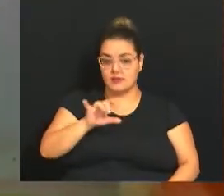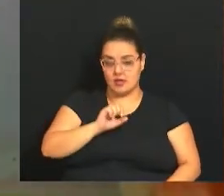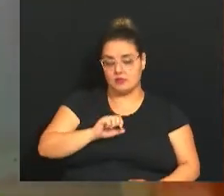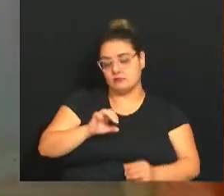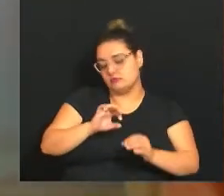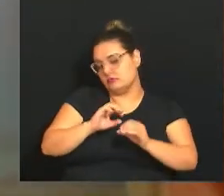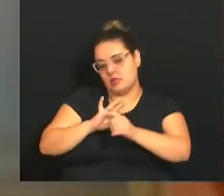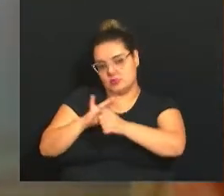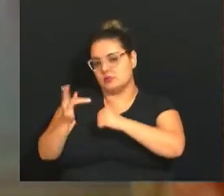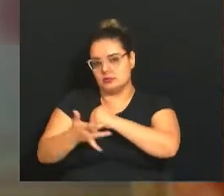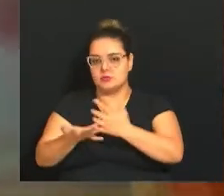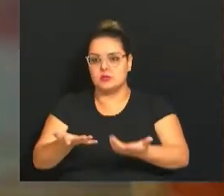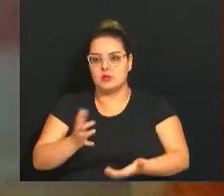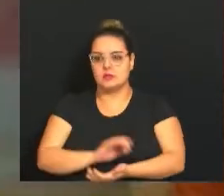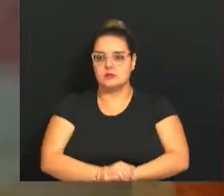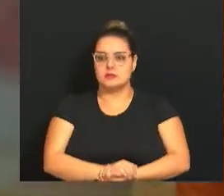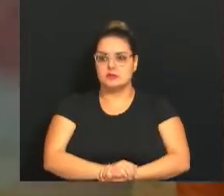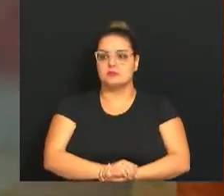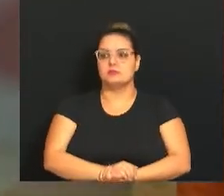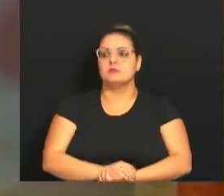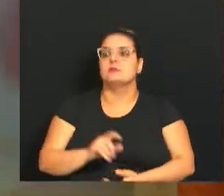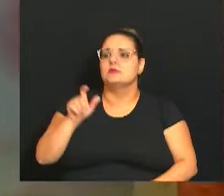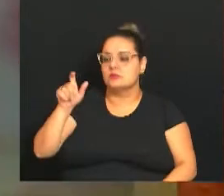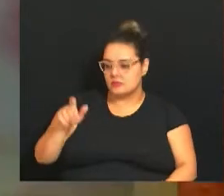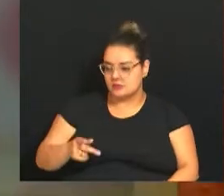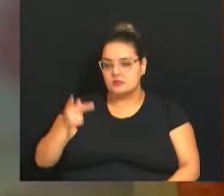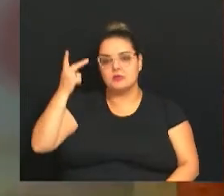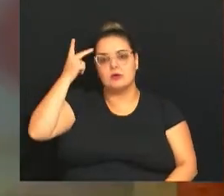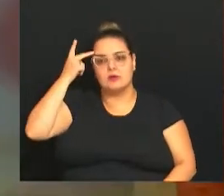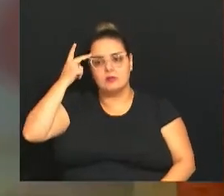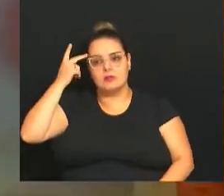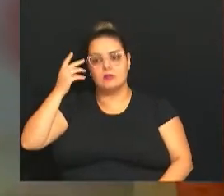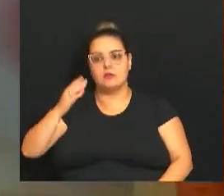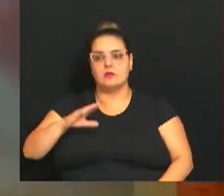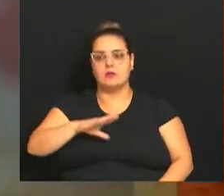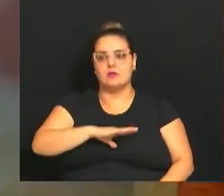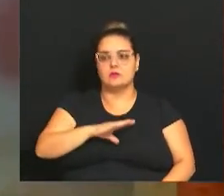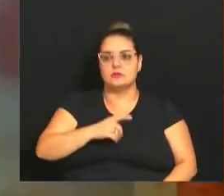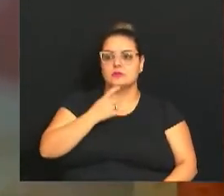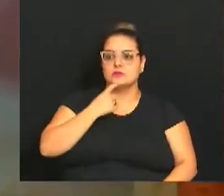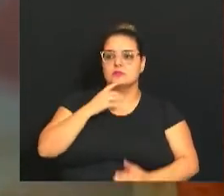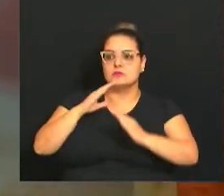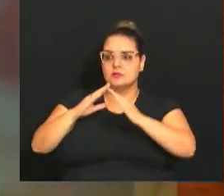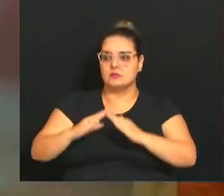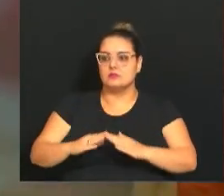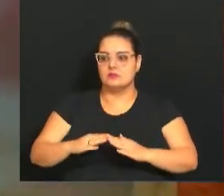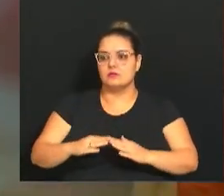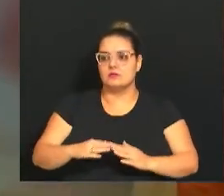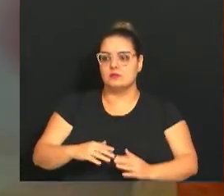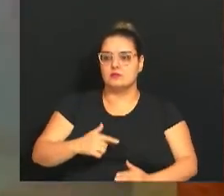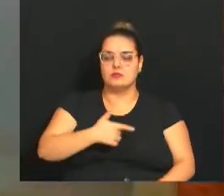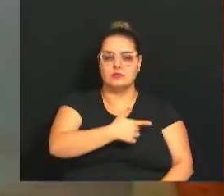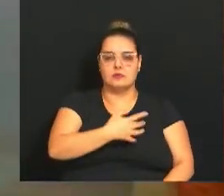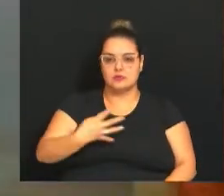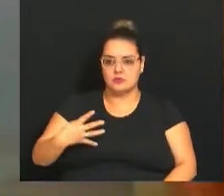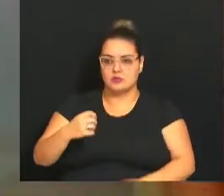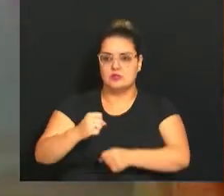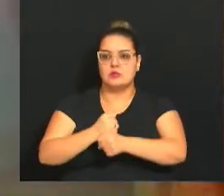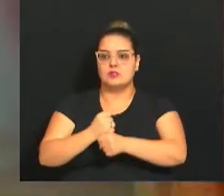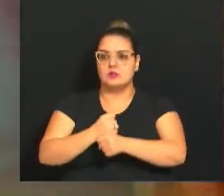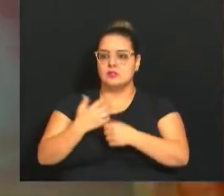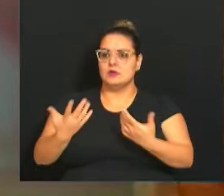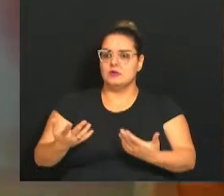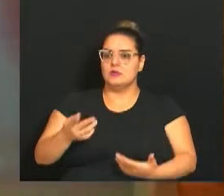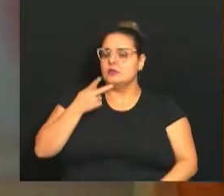Você estava me contando que é paulistana, né? Está aqui em Campinas há alguns anos, 24 anos. 24 anos. Fala um pouquinho